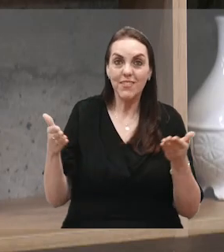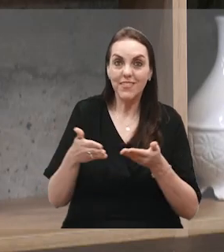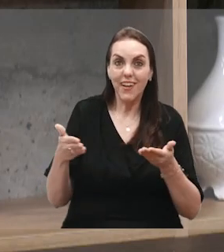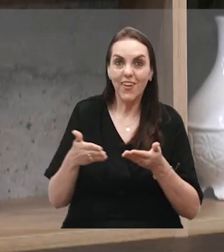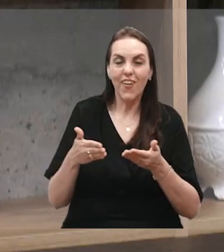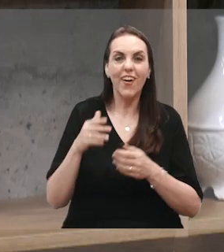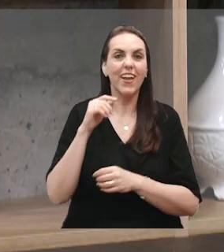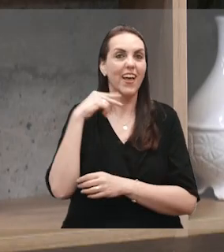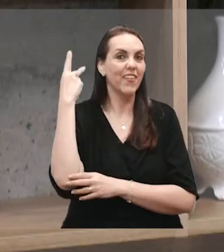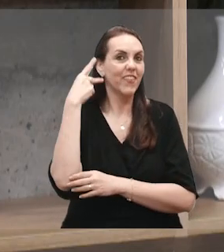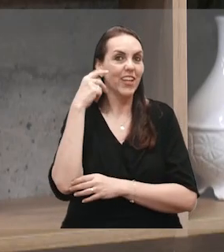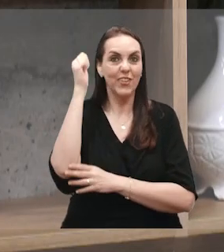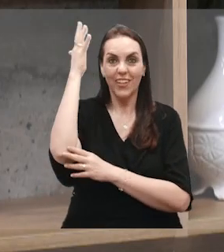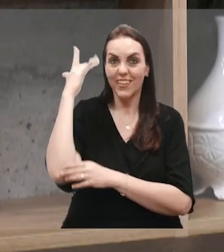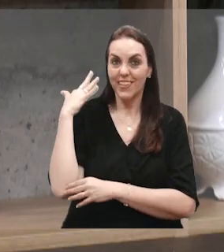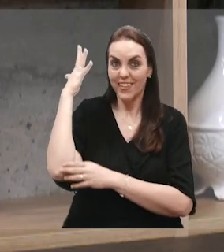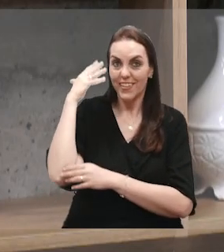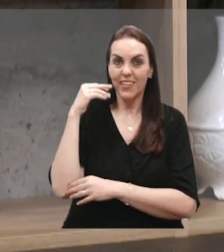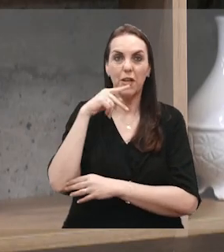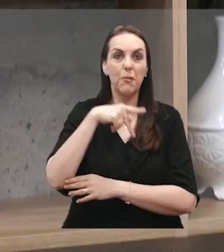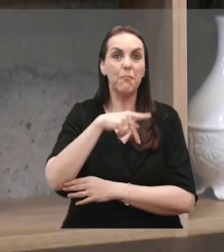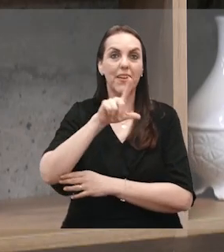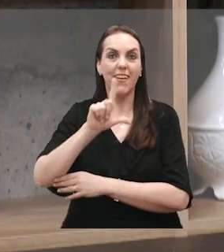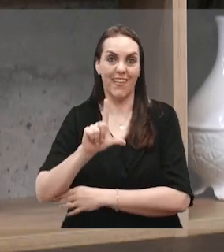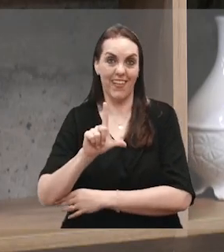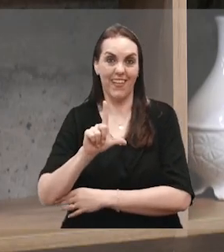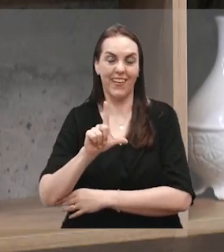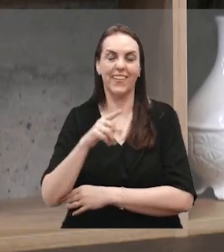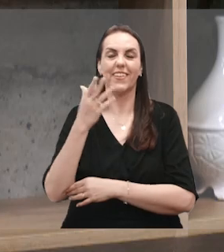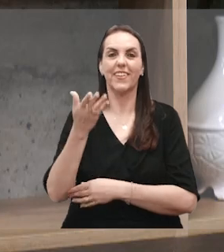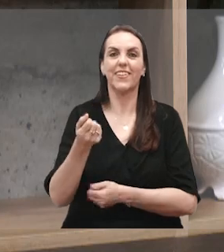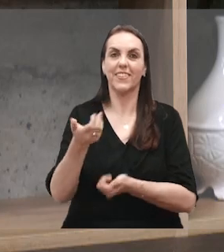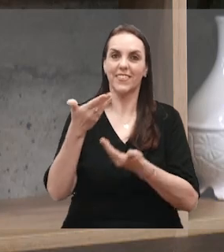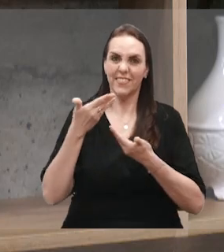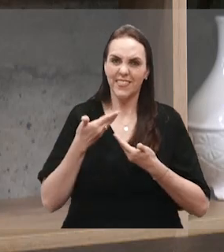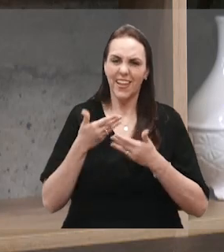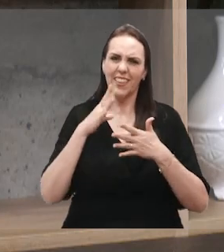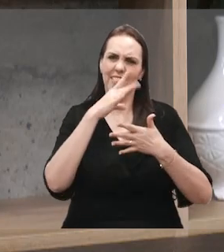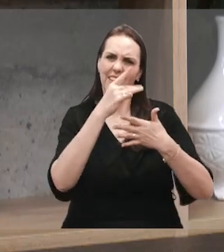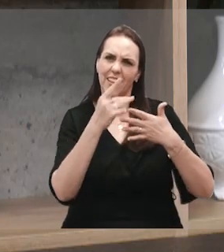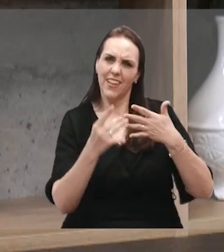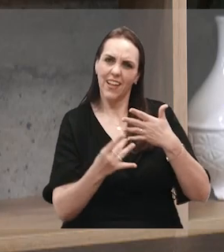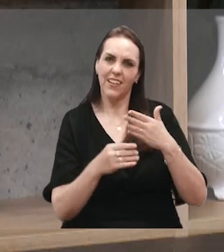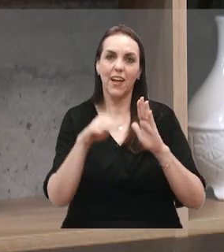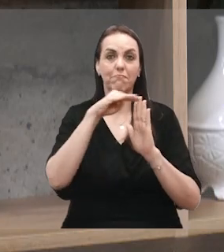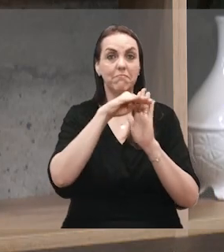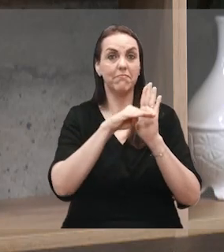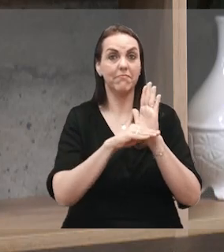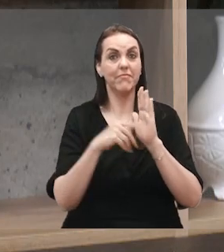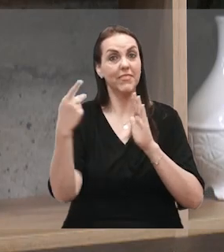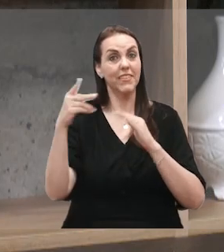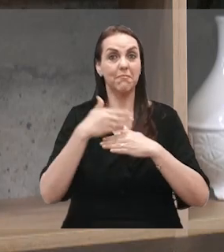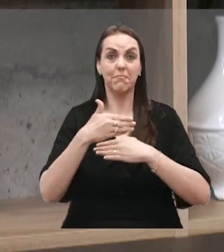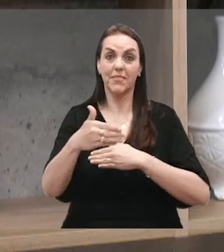com a vereadora Daiane Mello, do PL. Ela que nos trouxe aqui detalhes sobre as pautas do seu